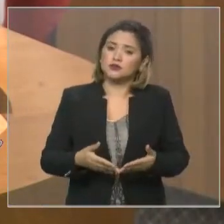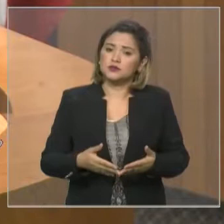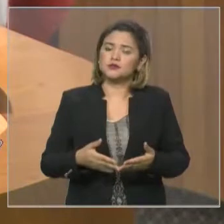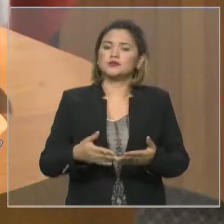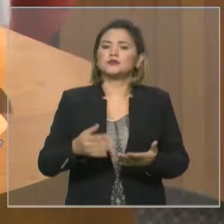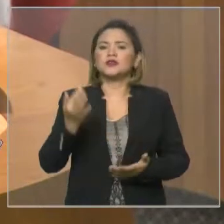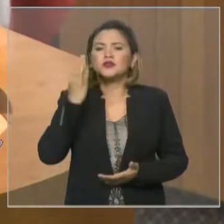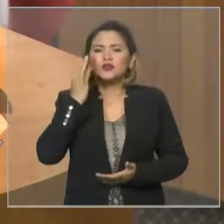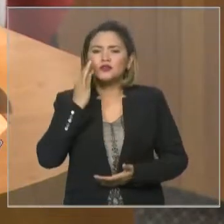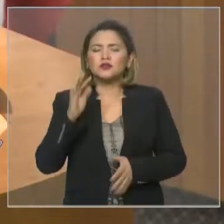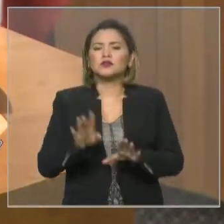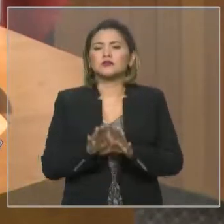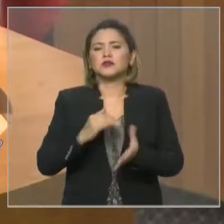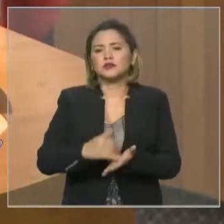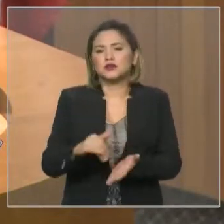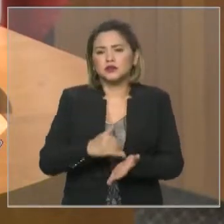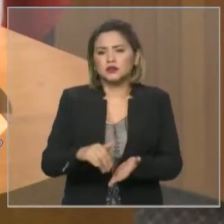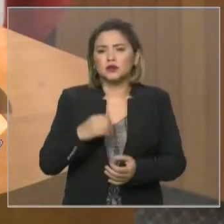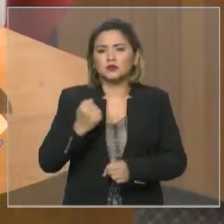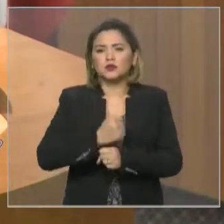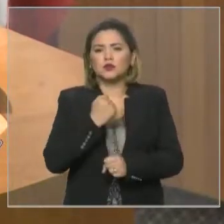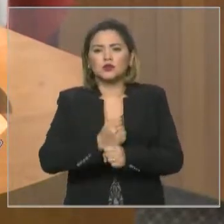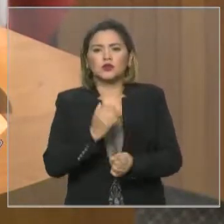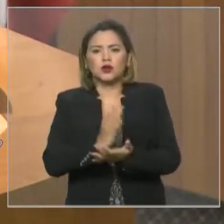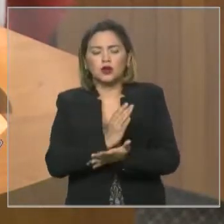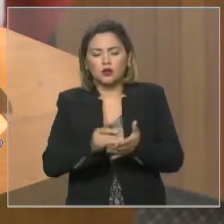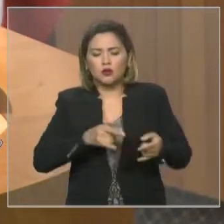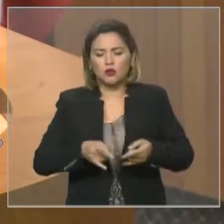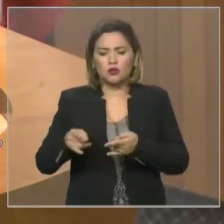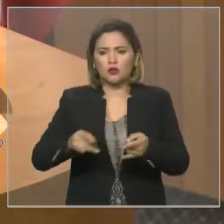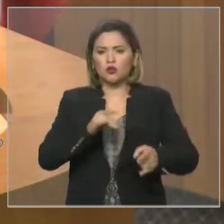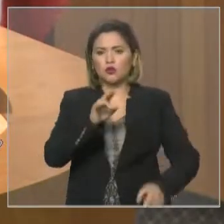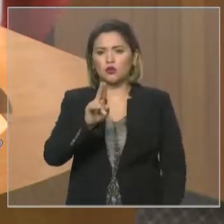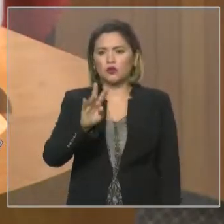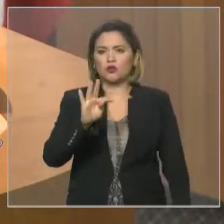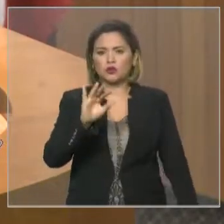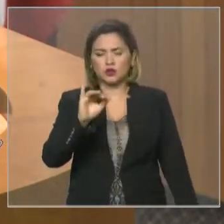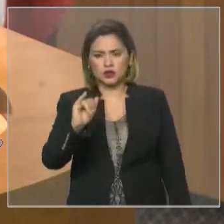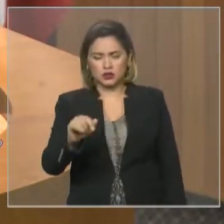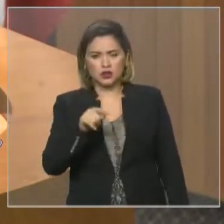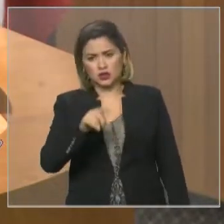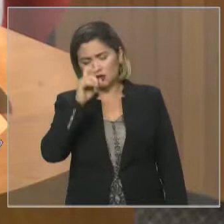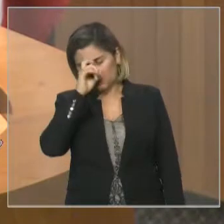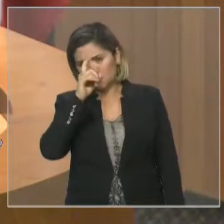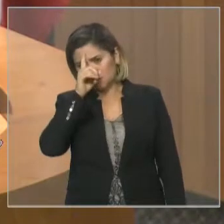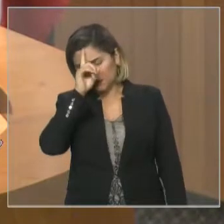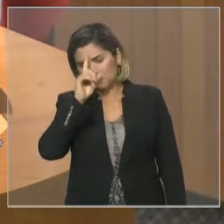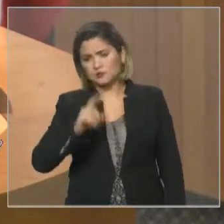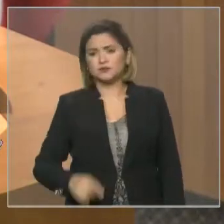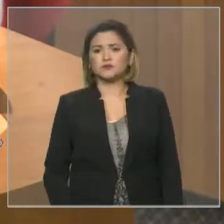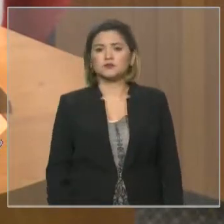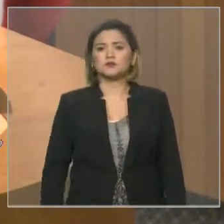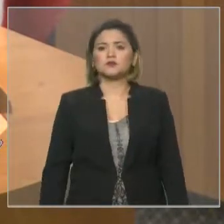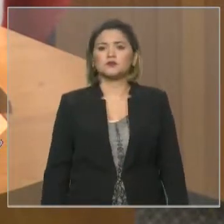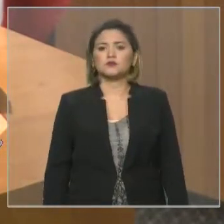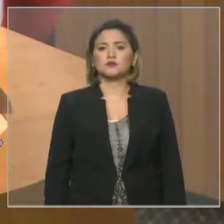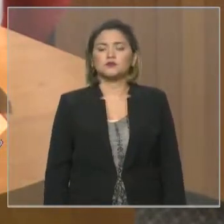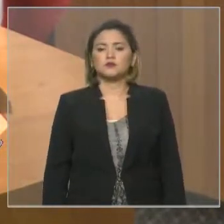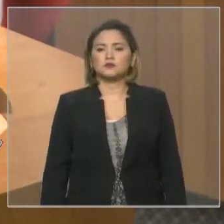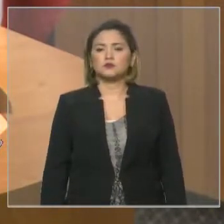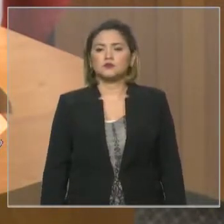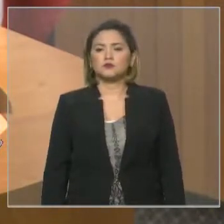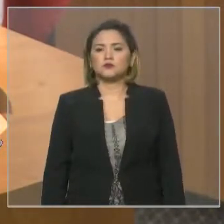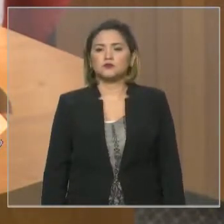alguns leitos de UTI ali naquele hospital de Grajaú para atender toda aquela região. E aqui, senhor presidente, também passamos